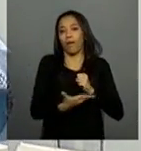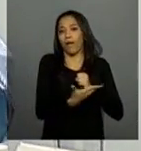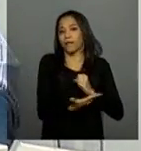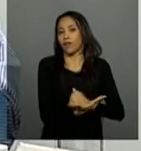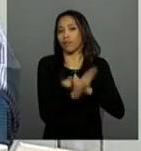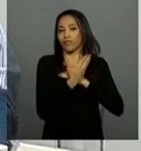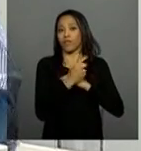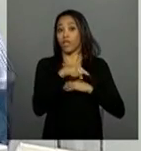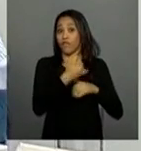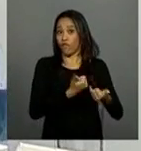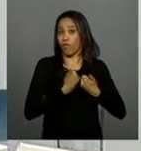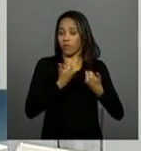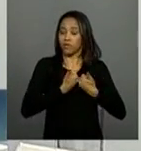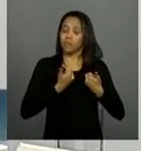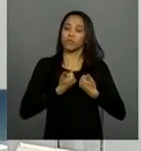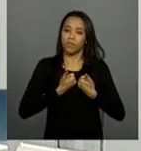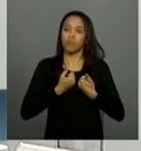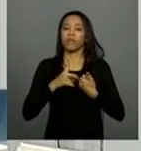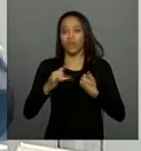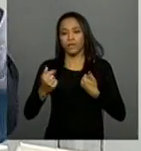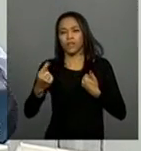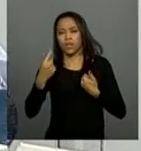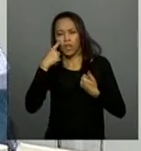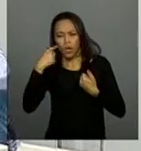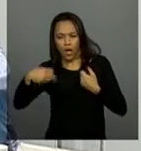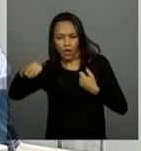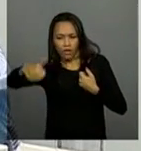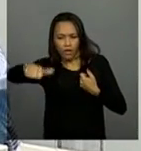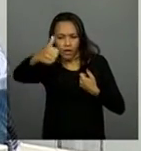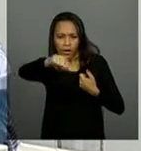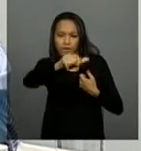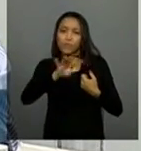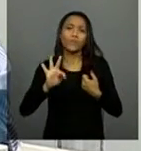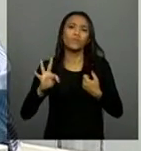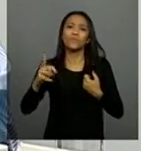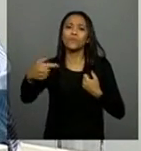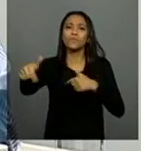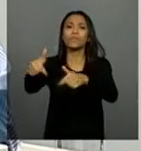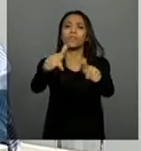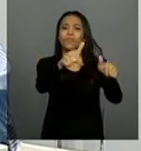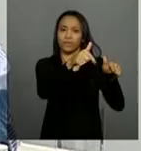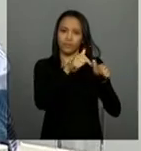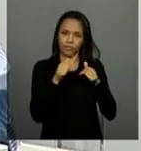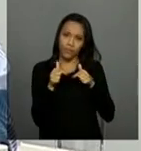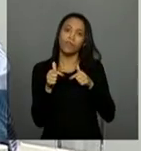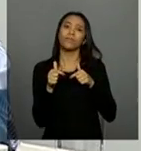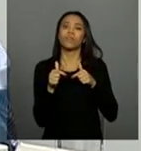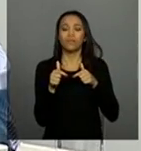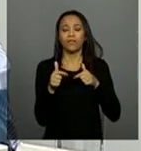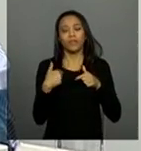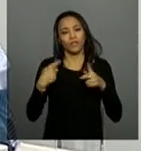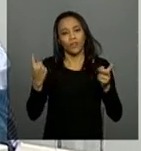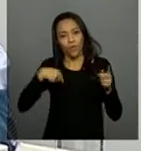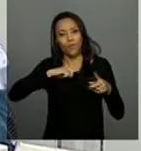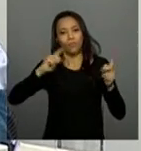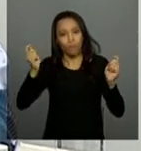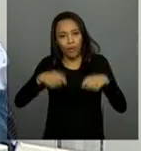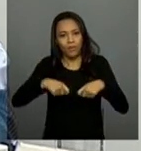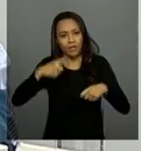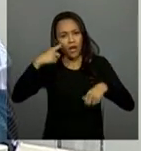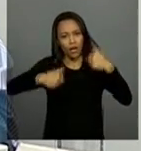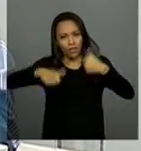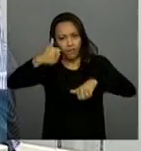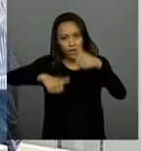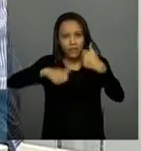análise de informação, que será compatibilizada com todas as iniciativas, de maneira que a gente possa analisar as